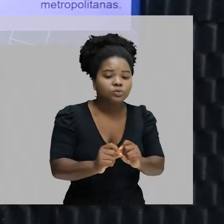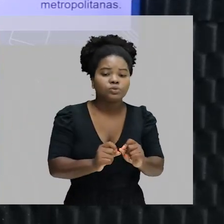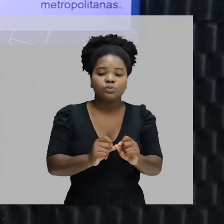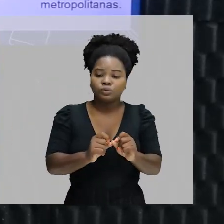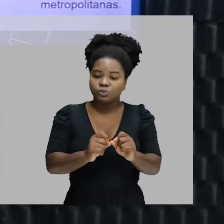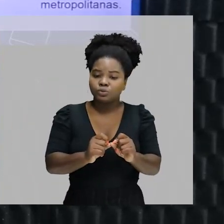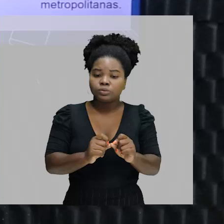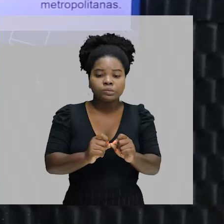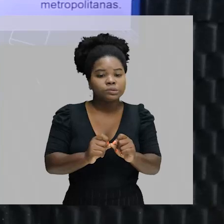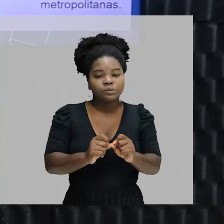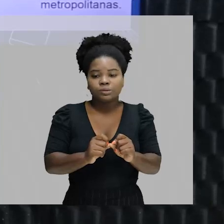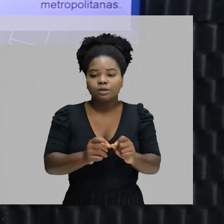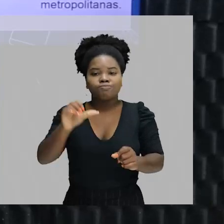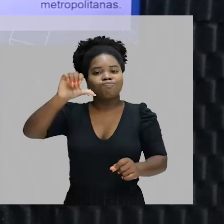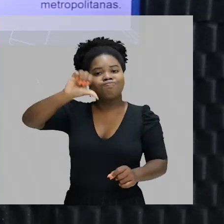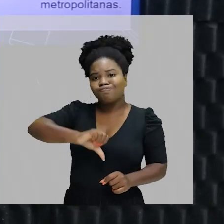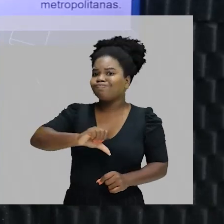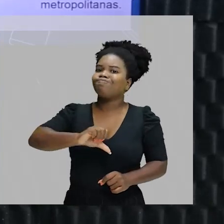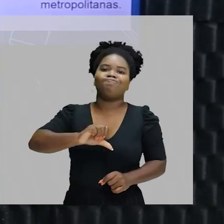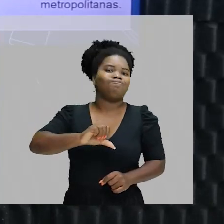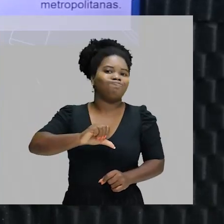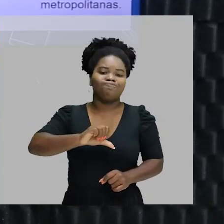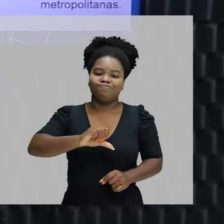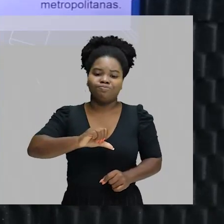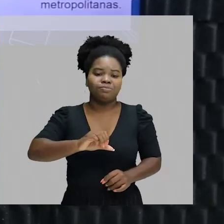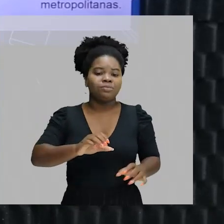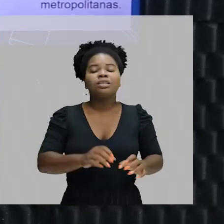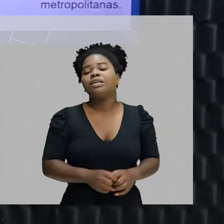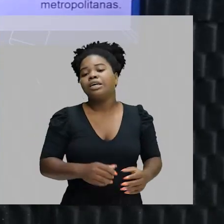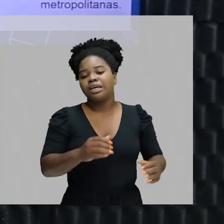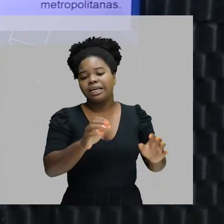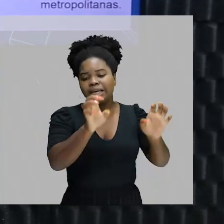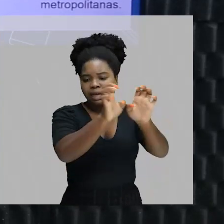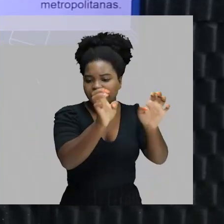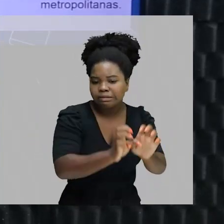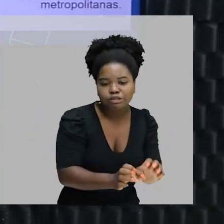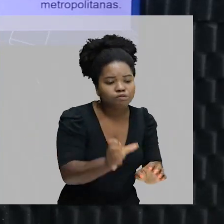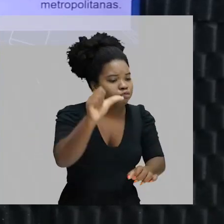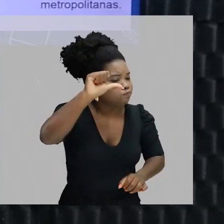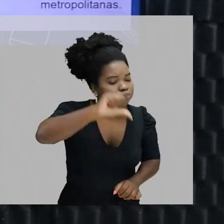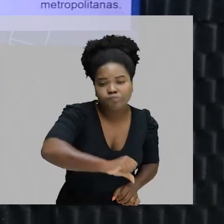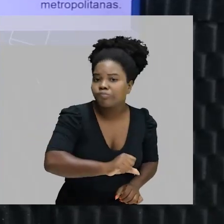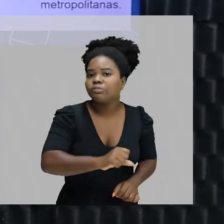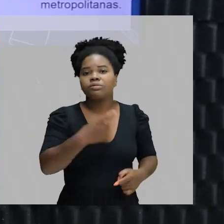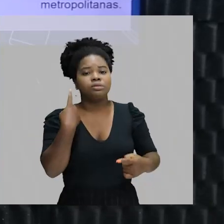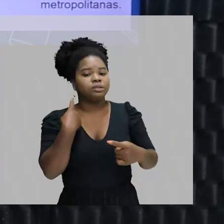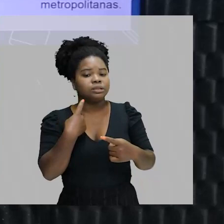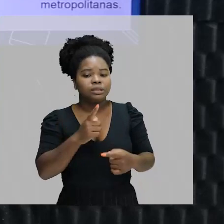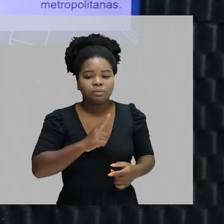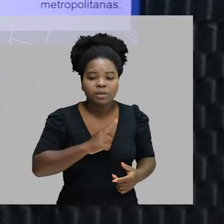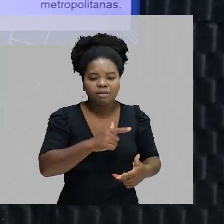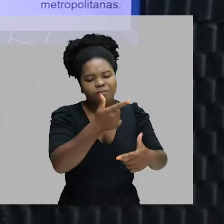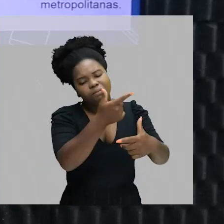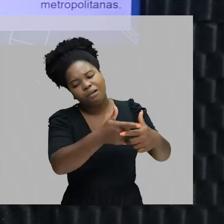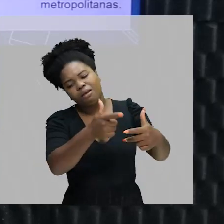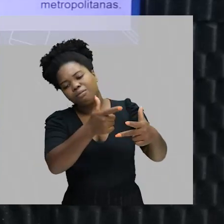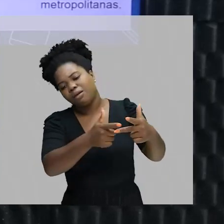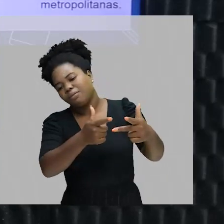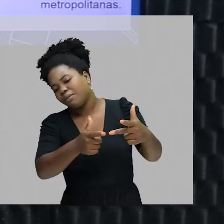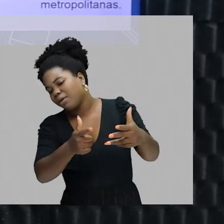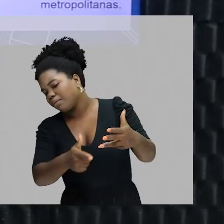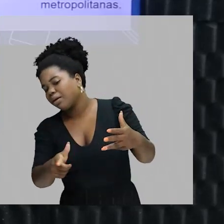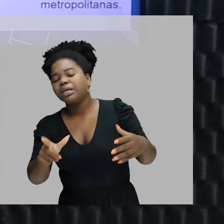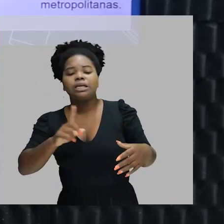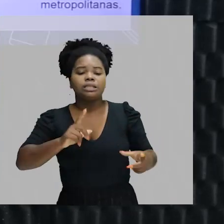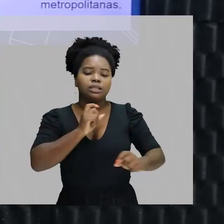certa forma, uma ausência muitas vezes do poder público. Ou seja, tu tinha aí problemas de falta de saneamento básico, tu tinha problemas de, por